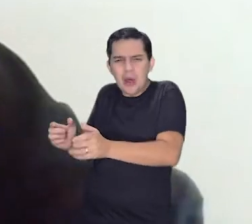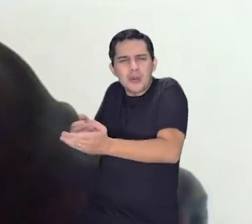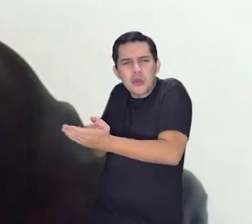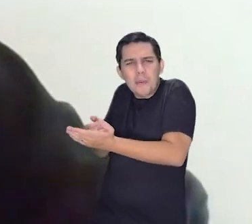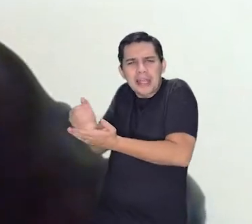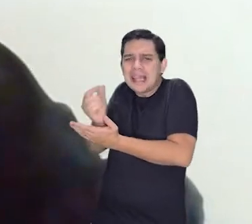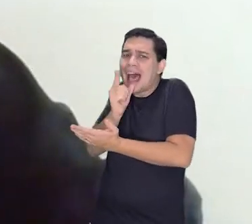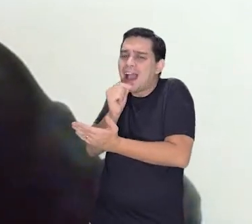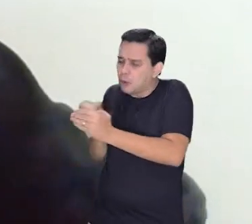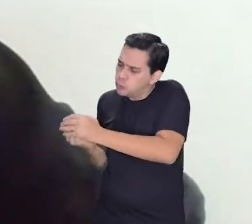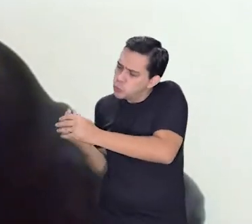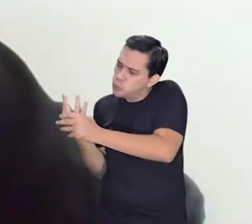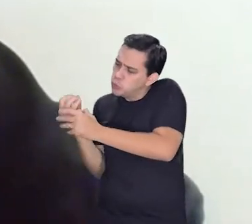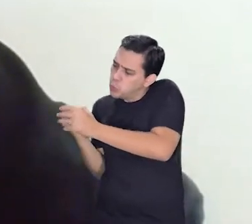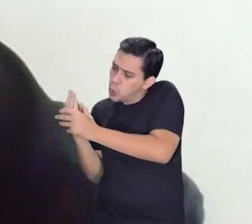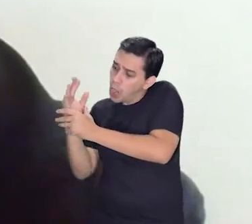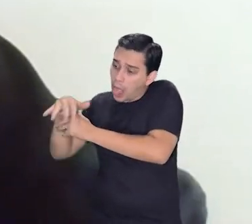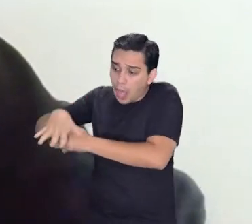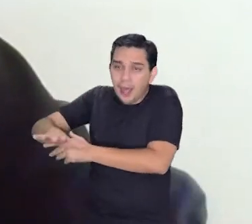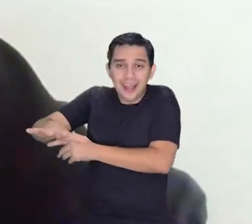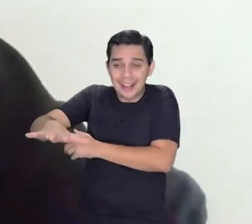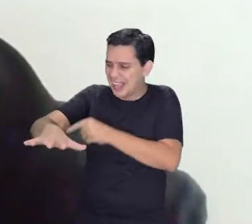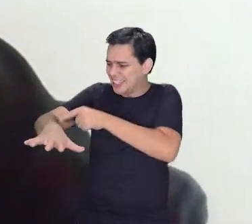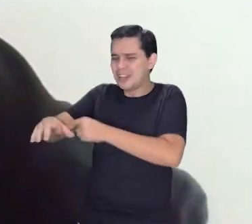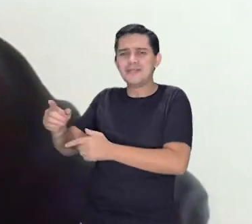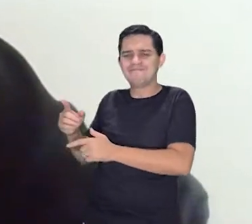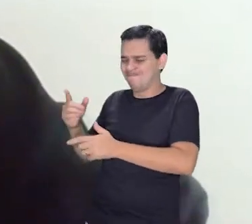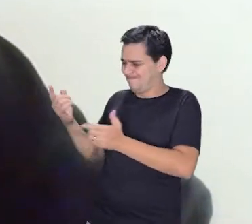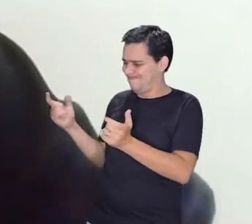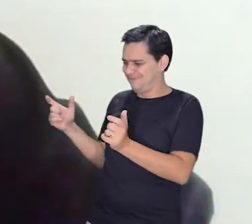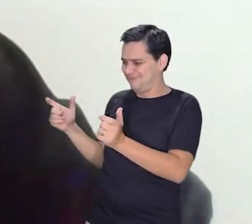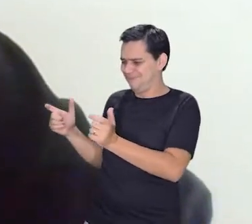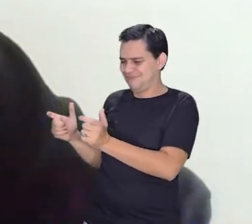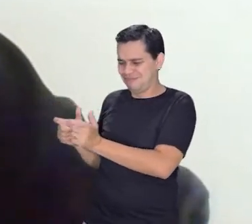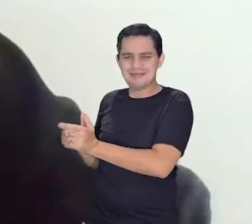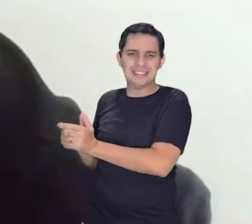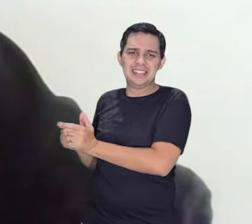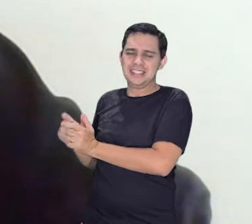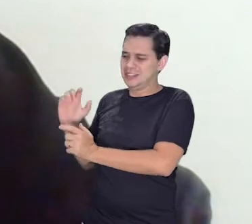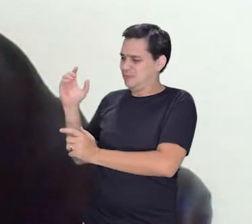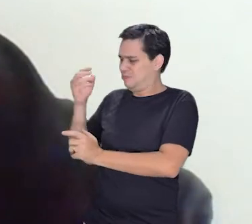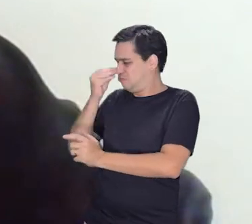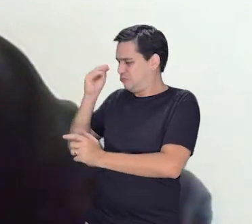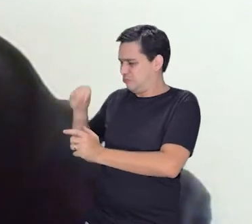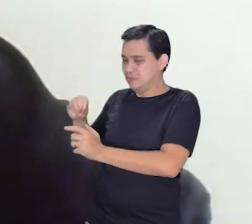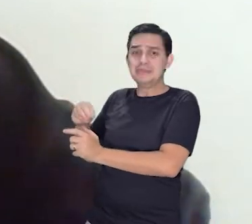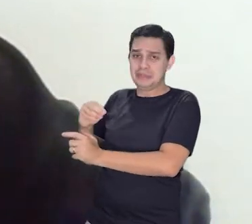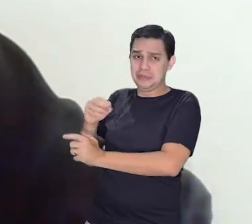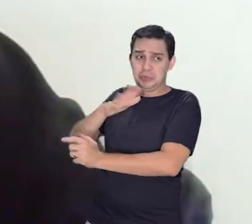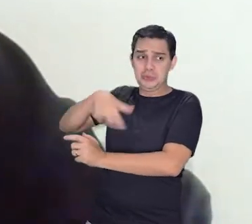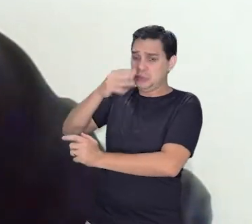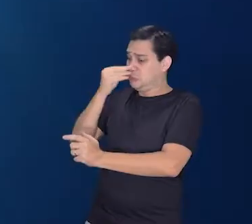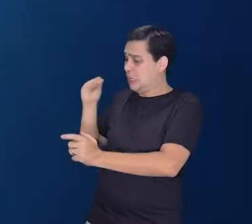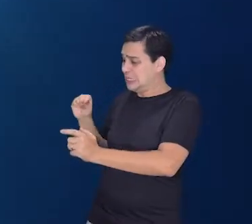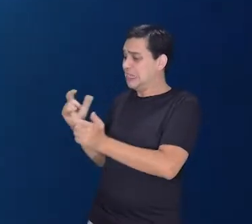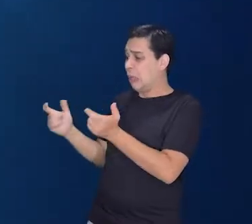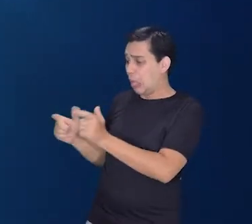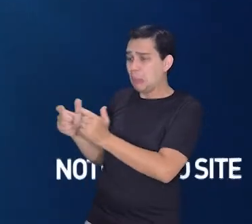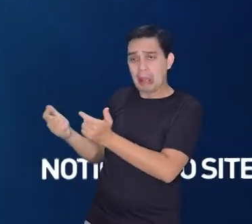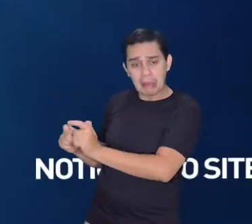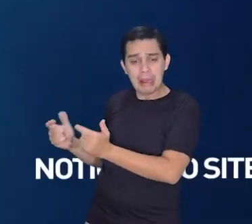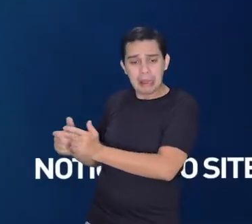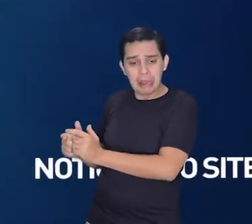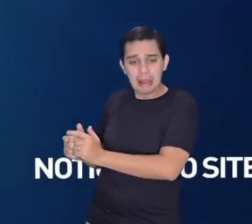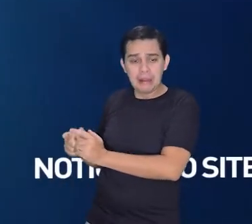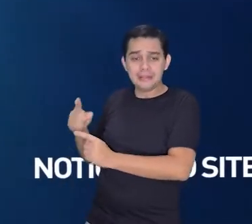vêm sofrendo um processo de deteriorização e degradação ambiental ao longo dos últimos anos, em decorrência do